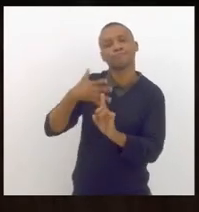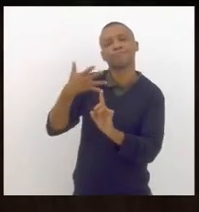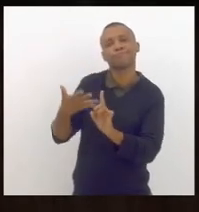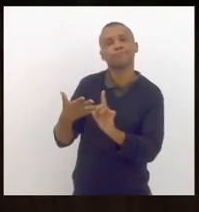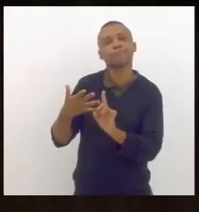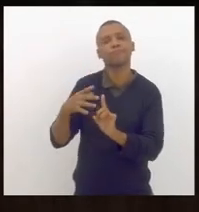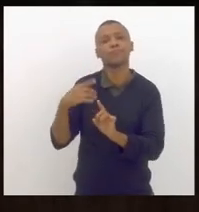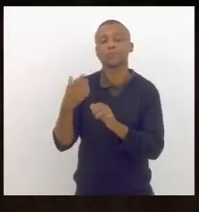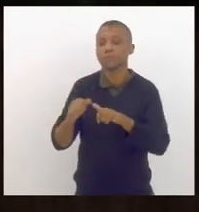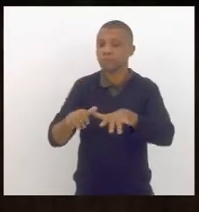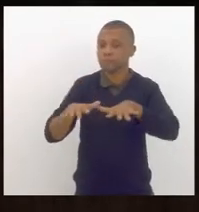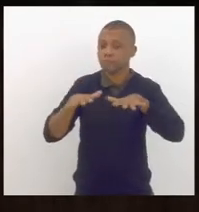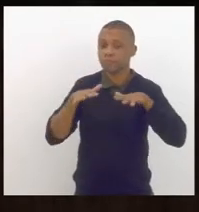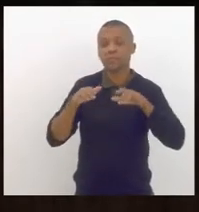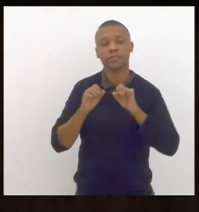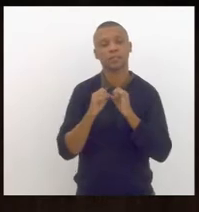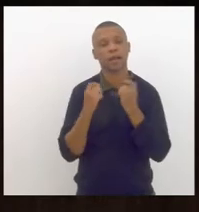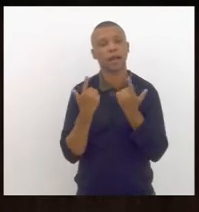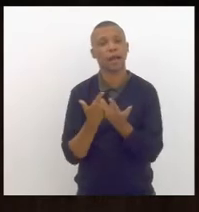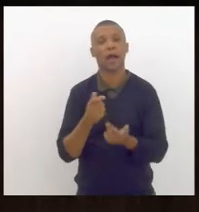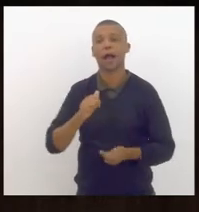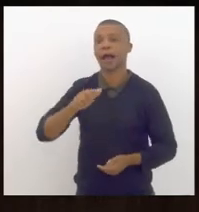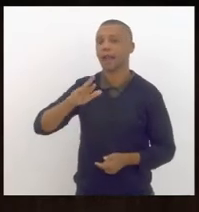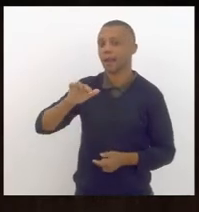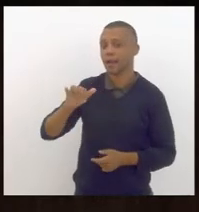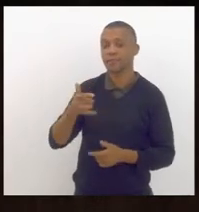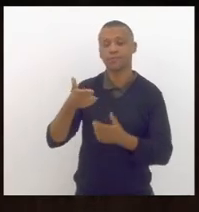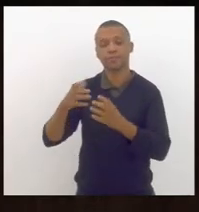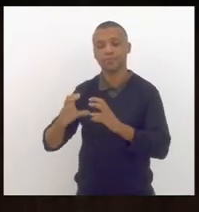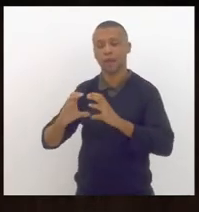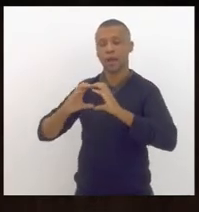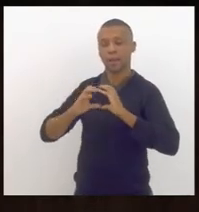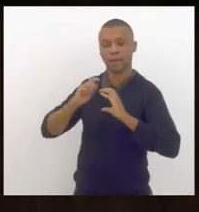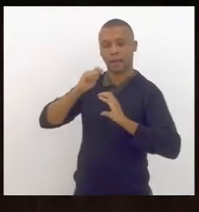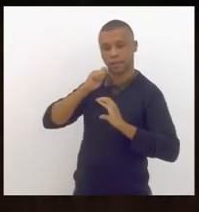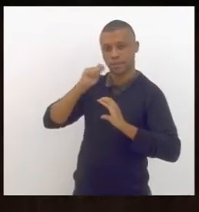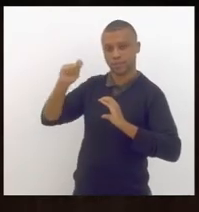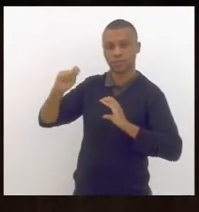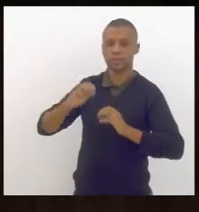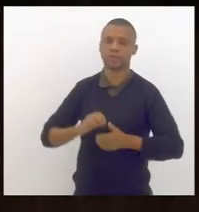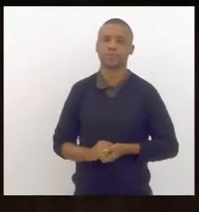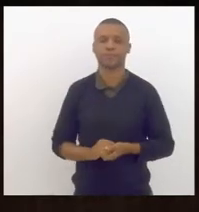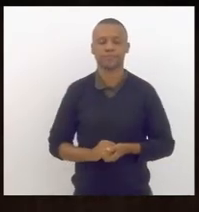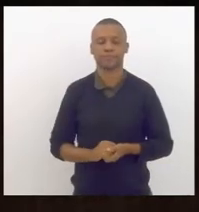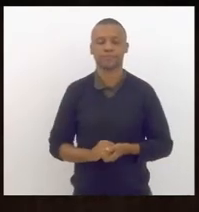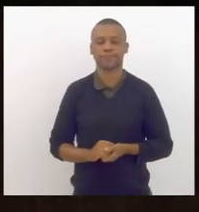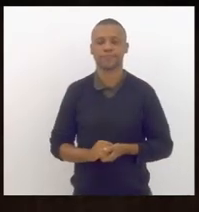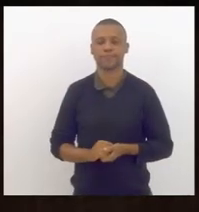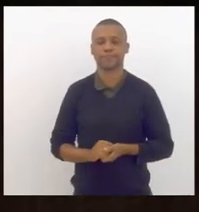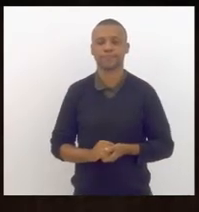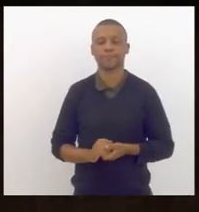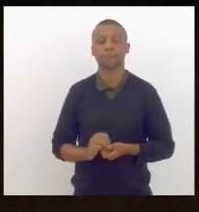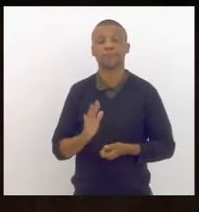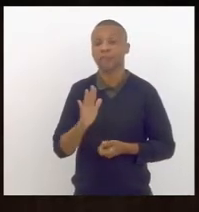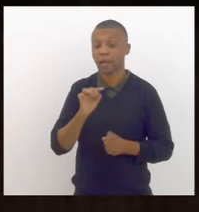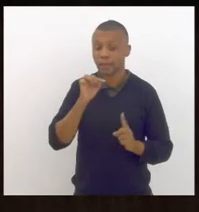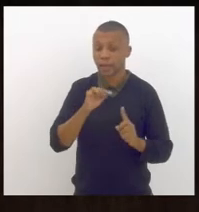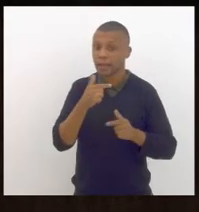nossa da Assembleia Legislativa, que é a medalha Tiradentes. Além de ser